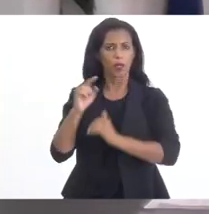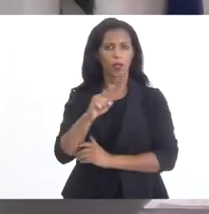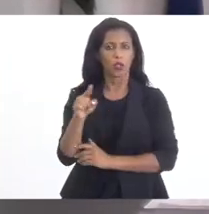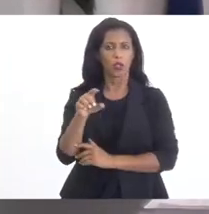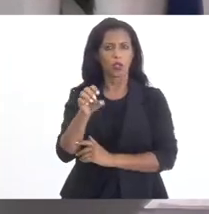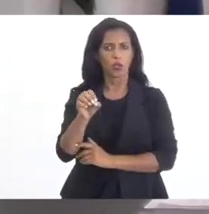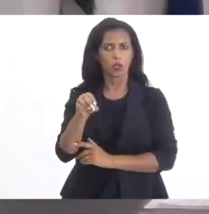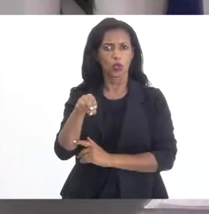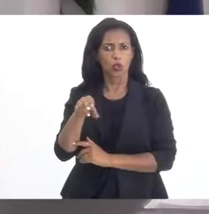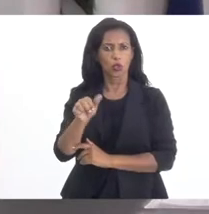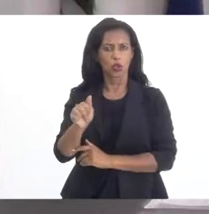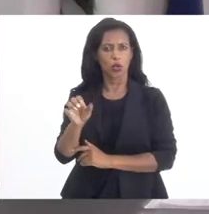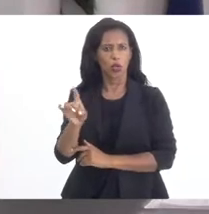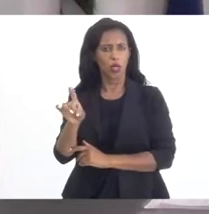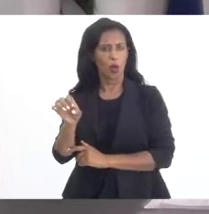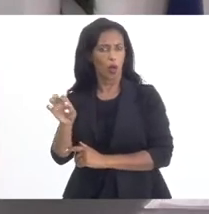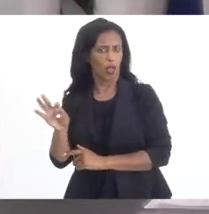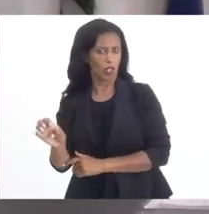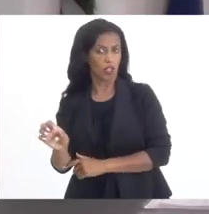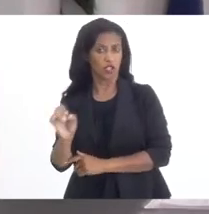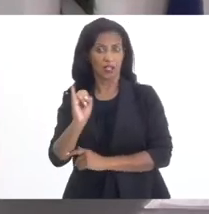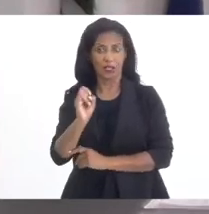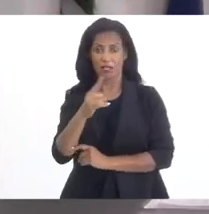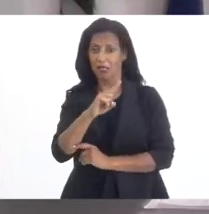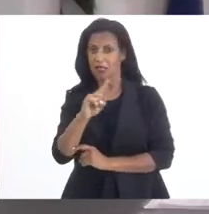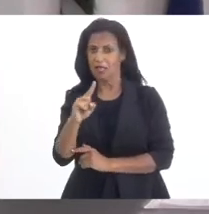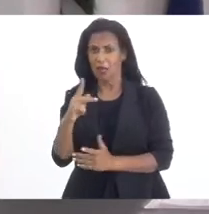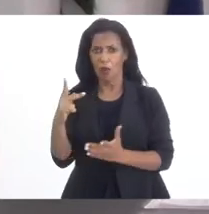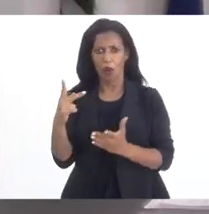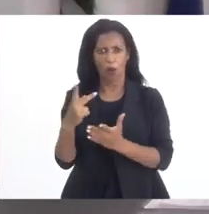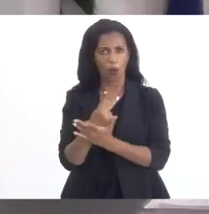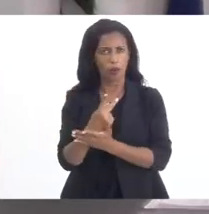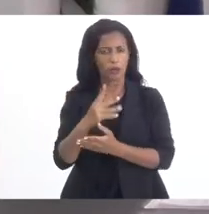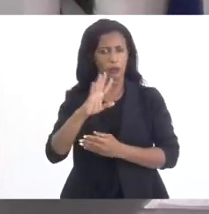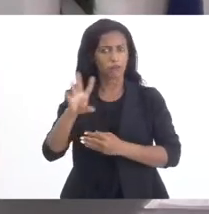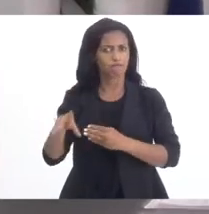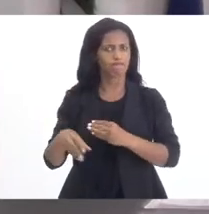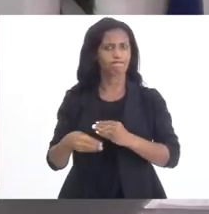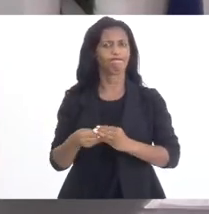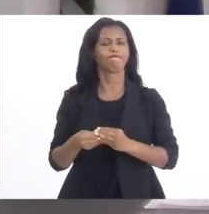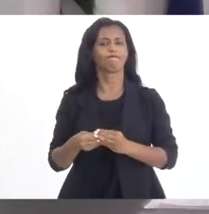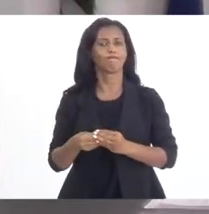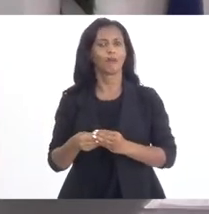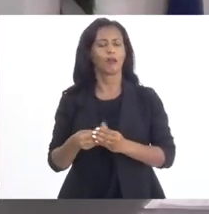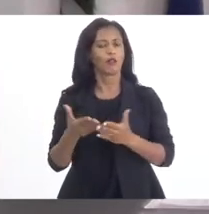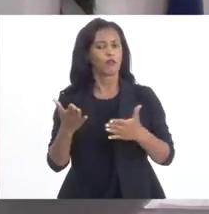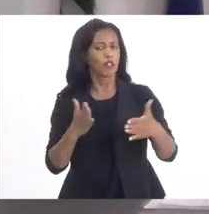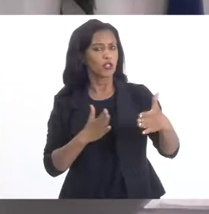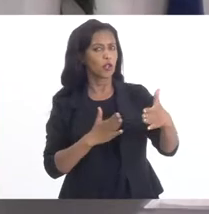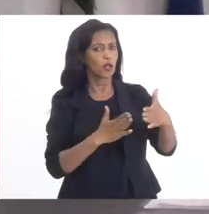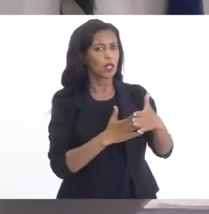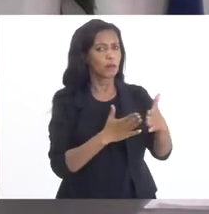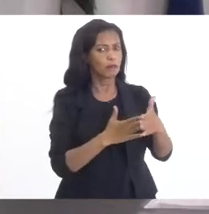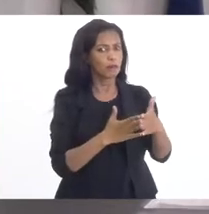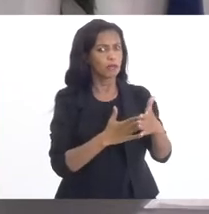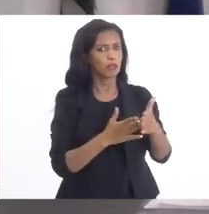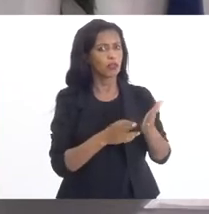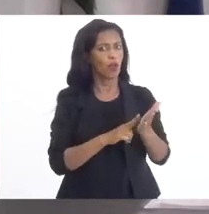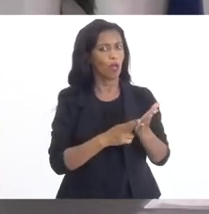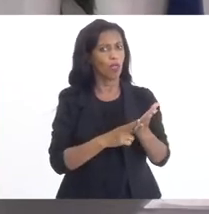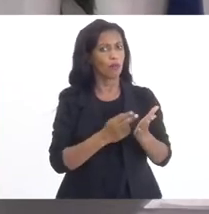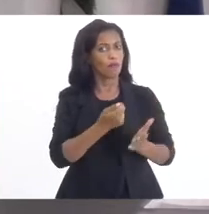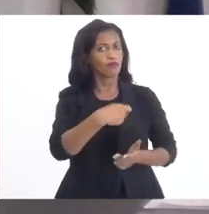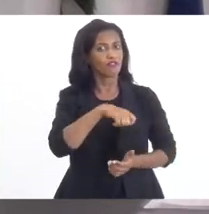Se não ocorrer essa incorporação, frente às limitações do regime de recuperação